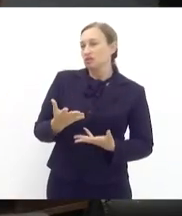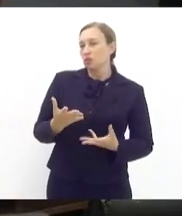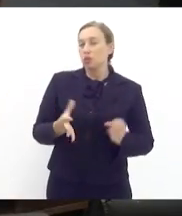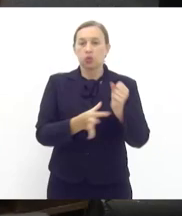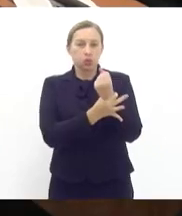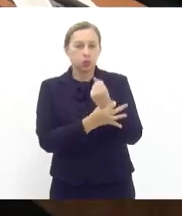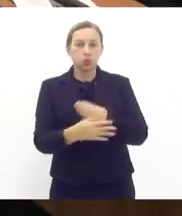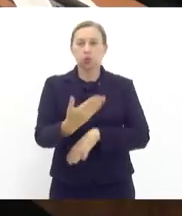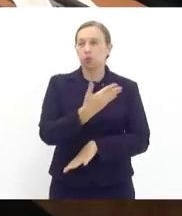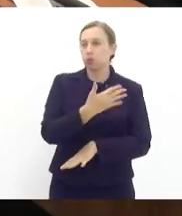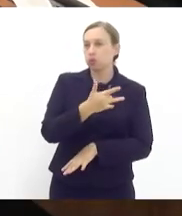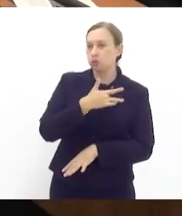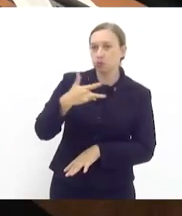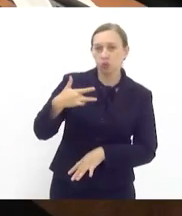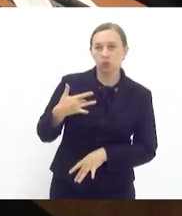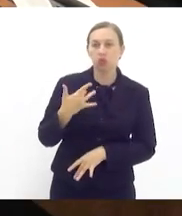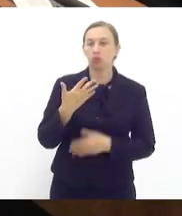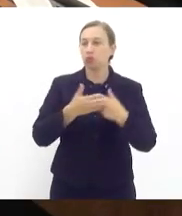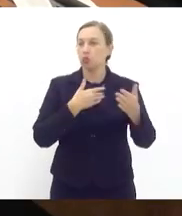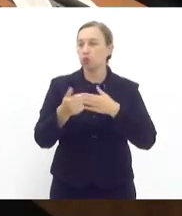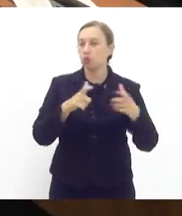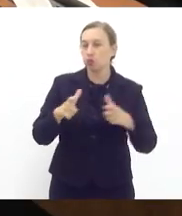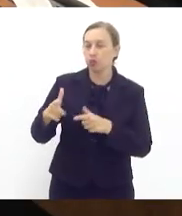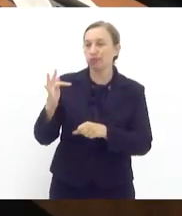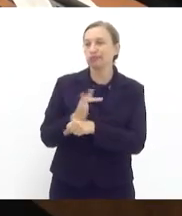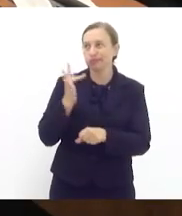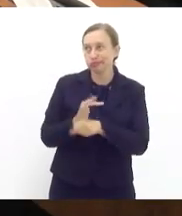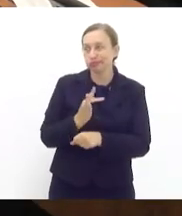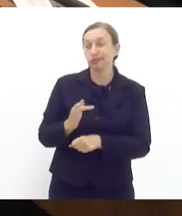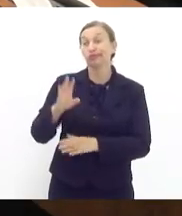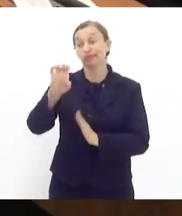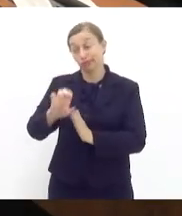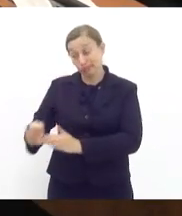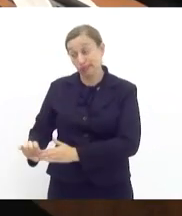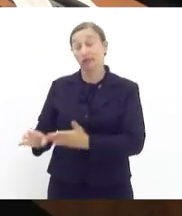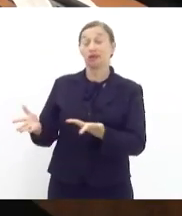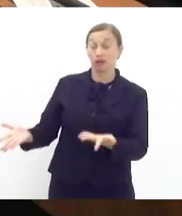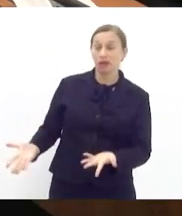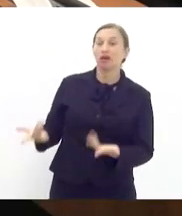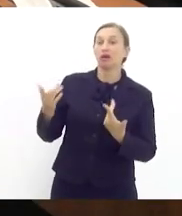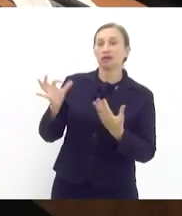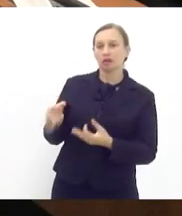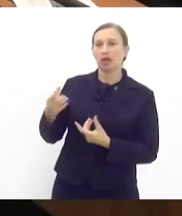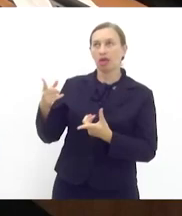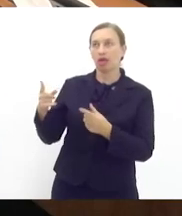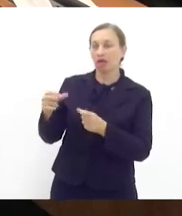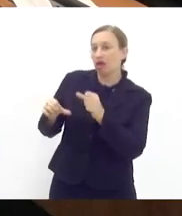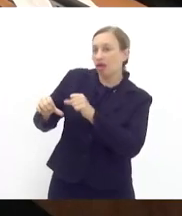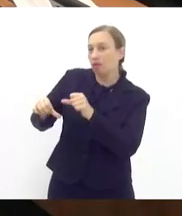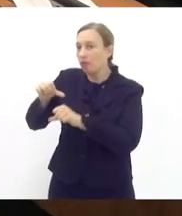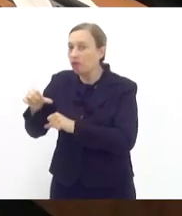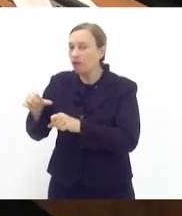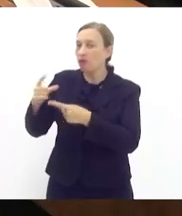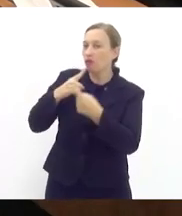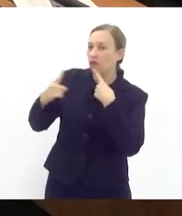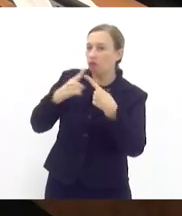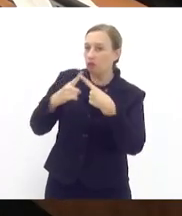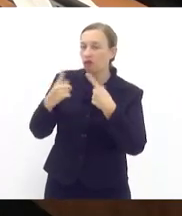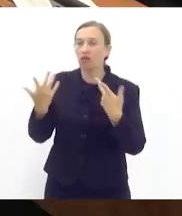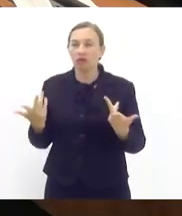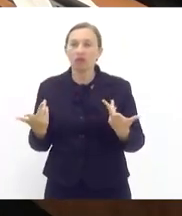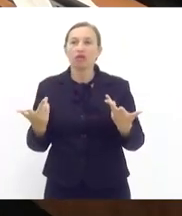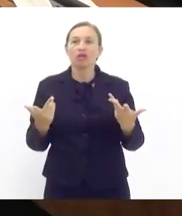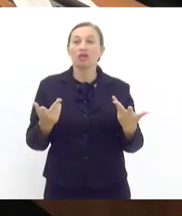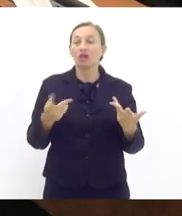escola na saúde em qualquer lugar a gente sempre tem resistência por parte da esquerda por óbvio eles tentam desvirtuar a discussão e trazem